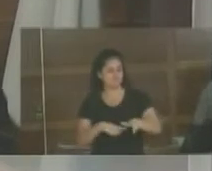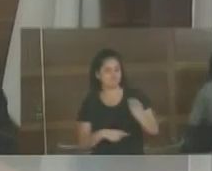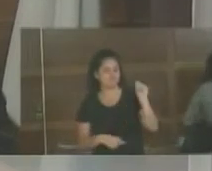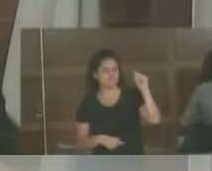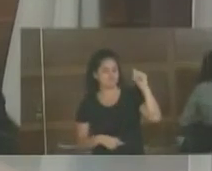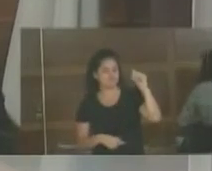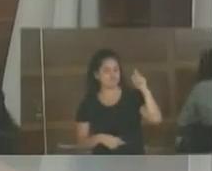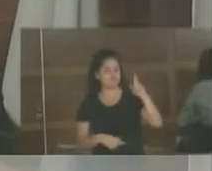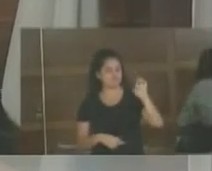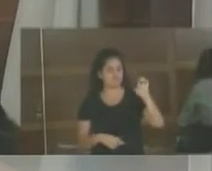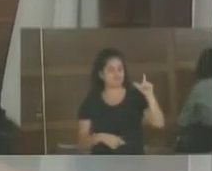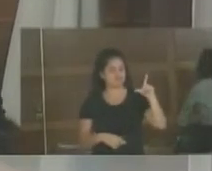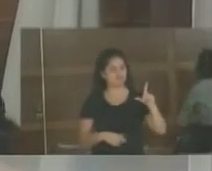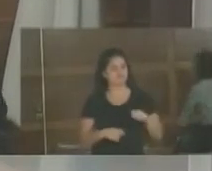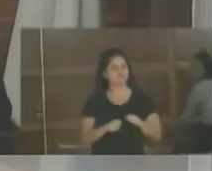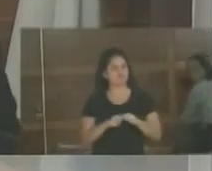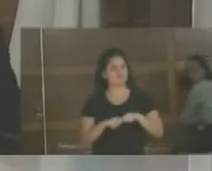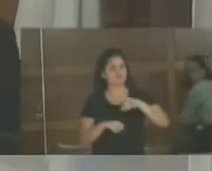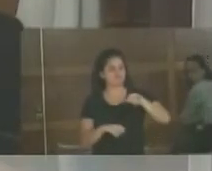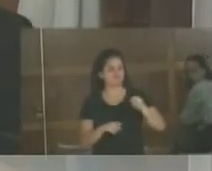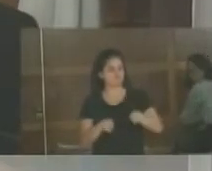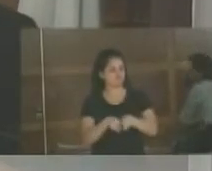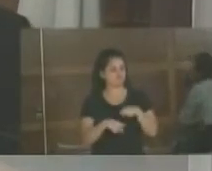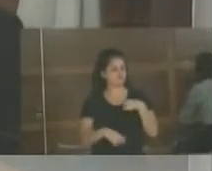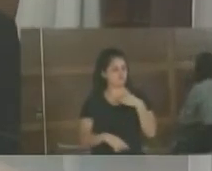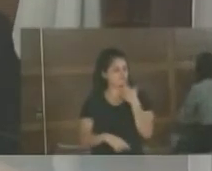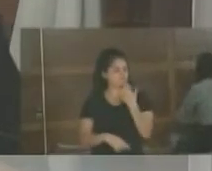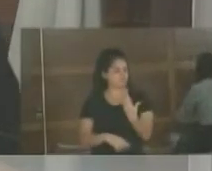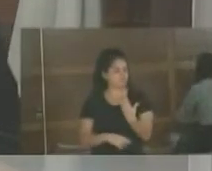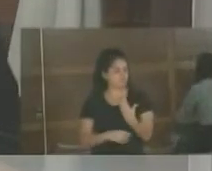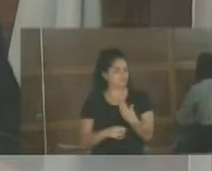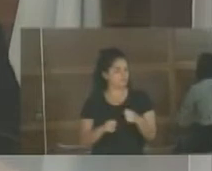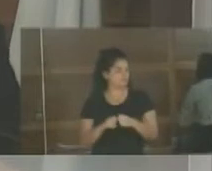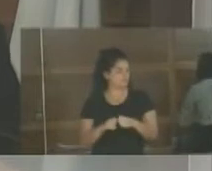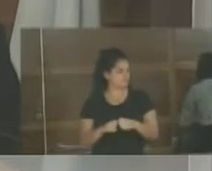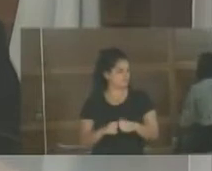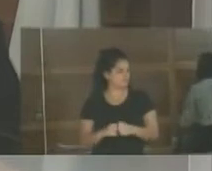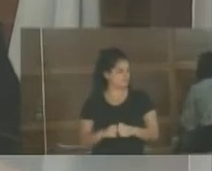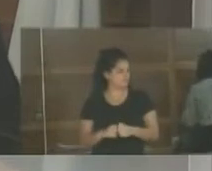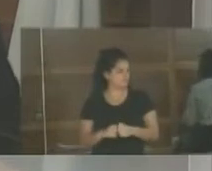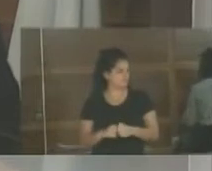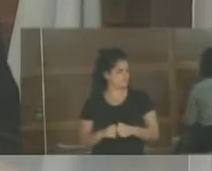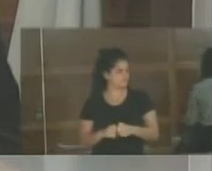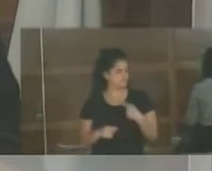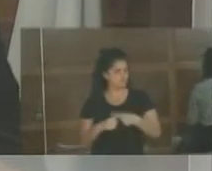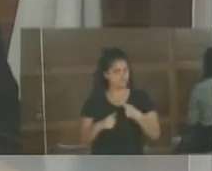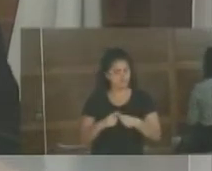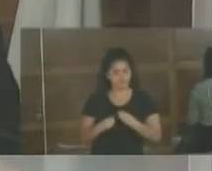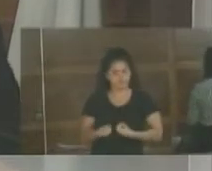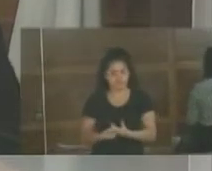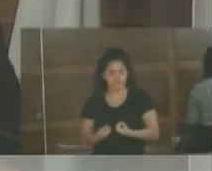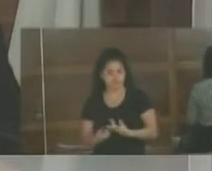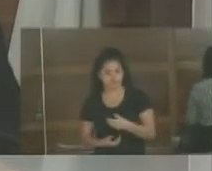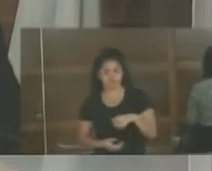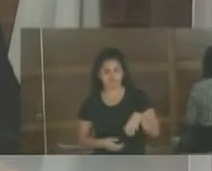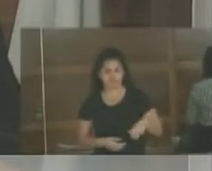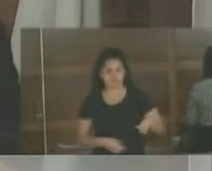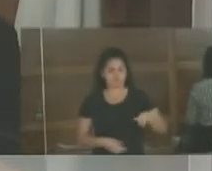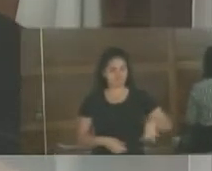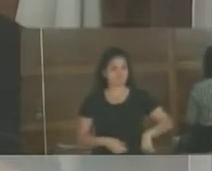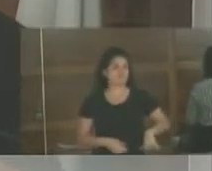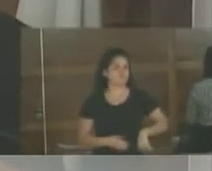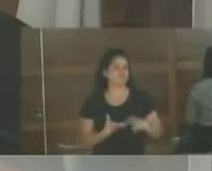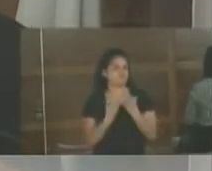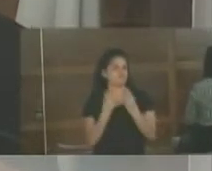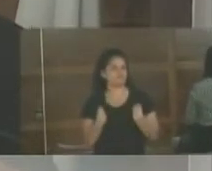na Japuíba, e pedir também ali que seja feito esse trabalho. Os comerciantes ali sofrem muito no período de chuva. Né?